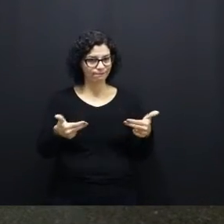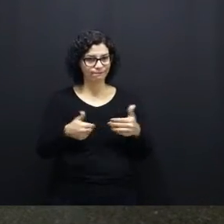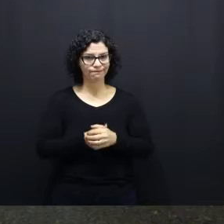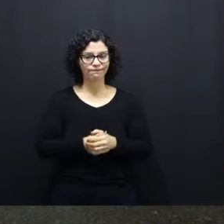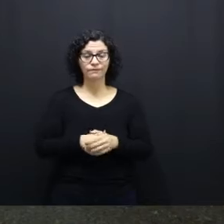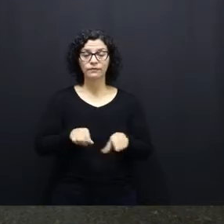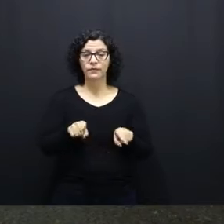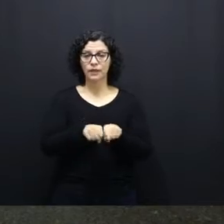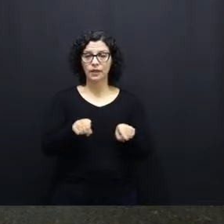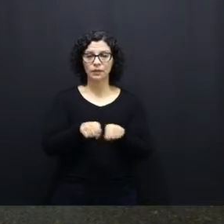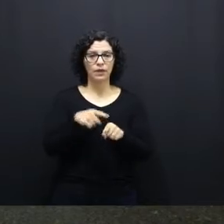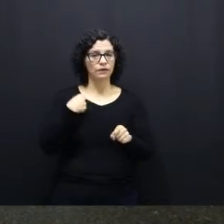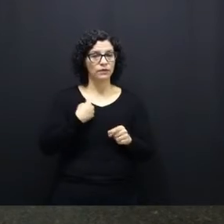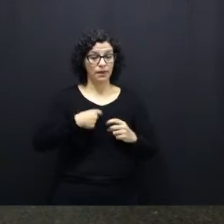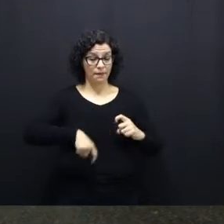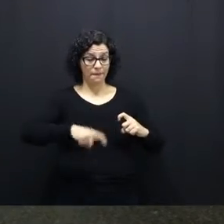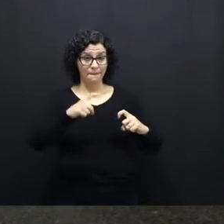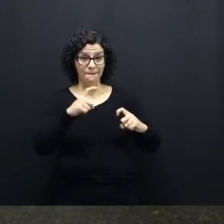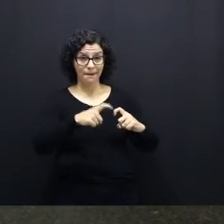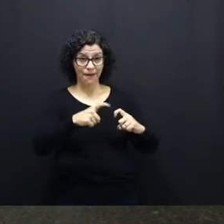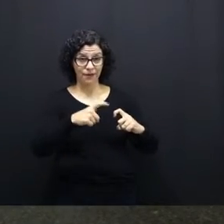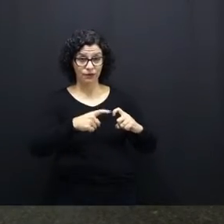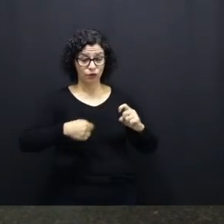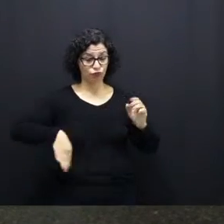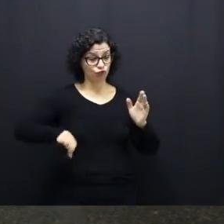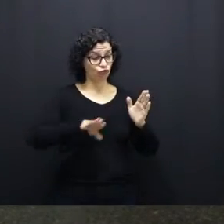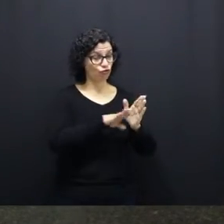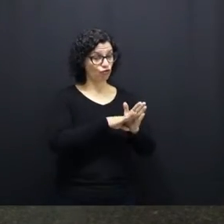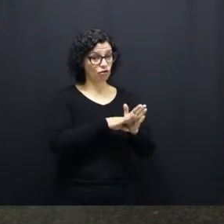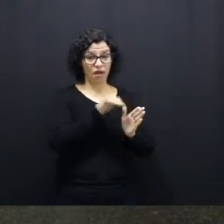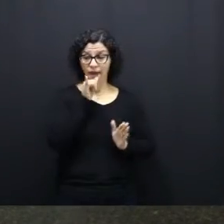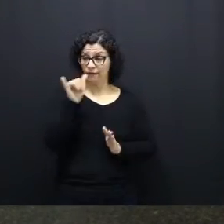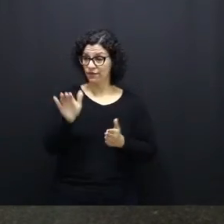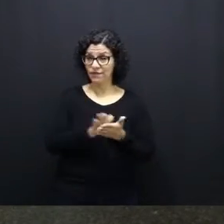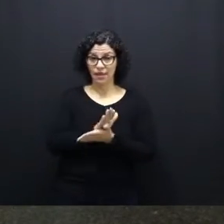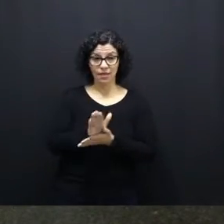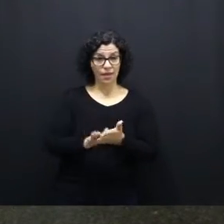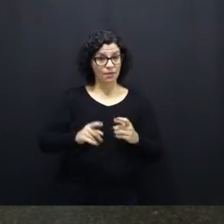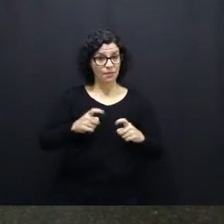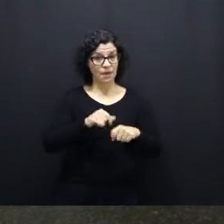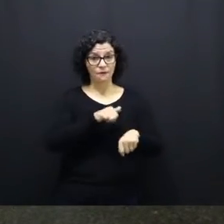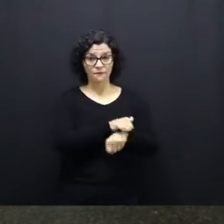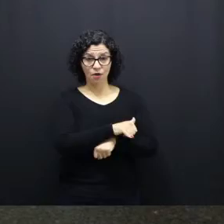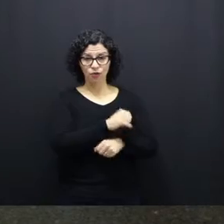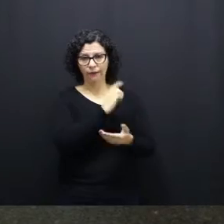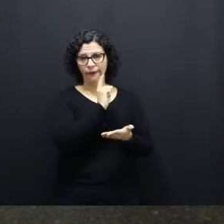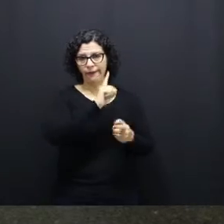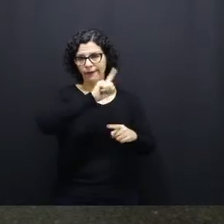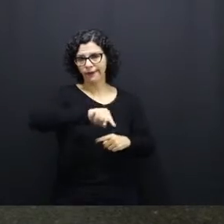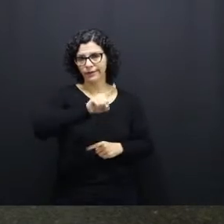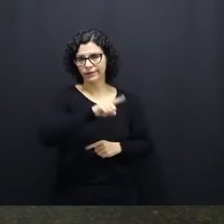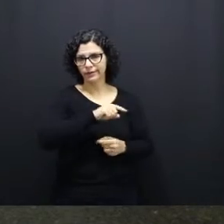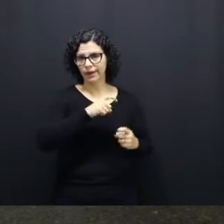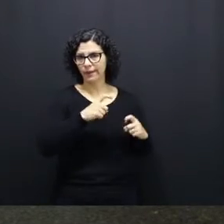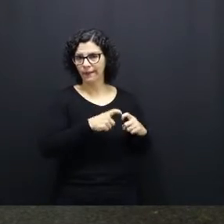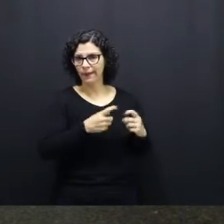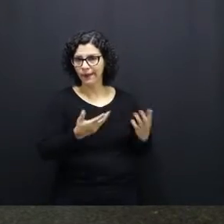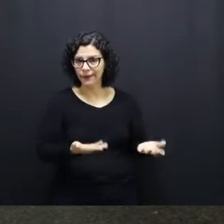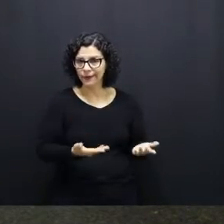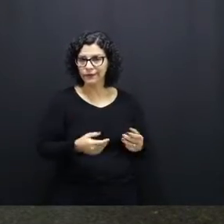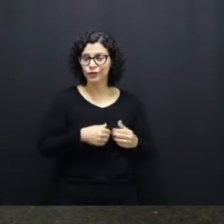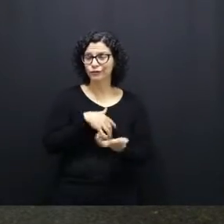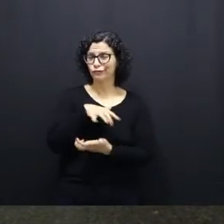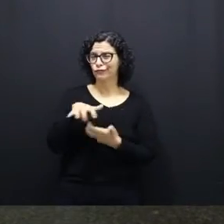consultas que são vezes marcadas em cima da hora e a pessoa não é avisada e isso gera um transtorno enorme e tudo isso